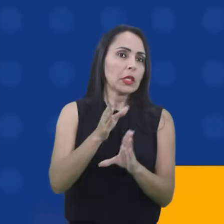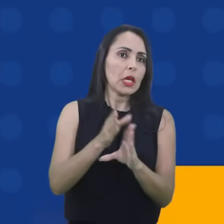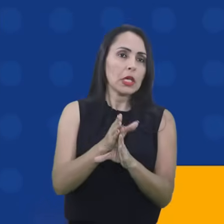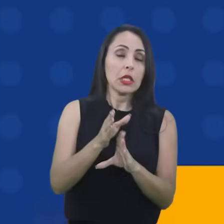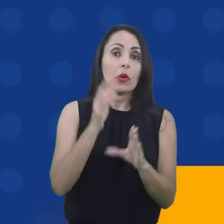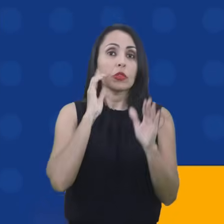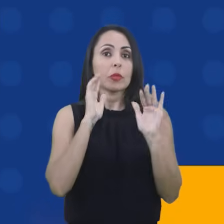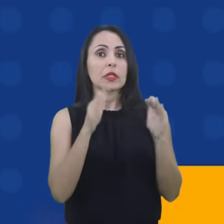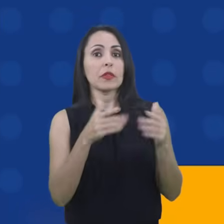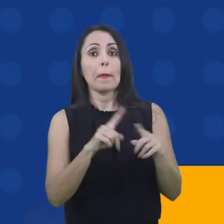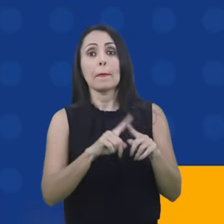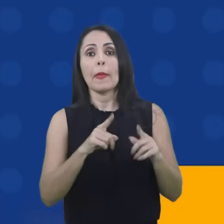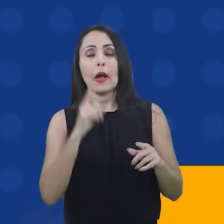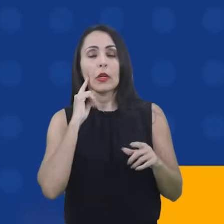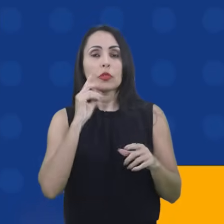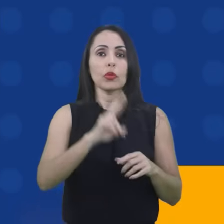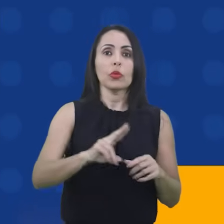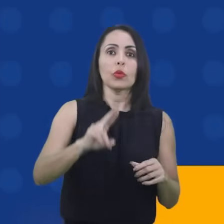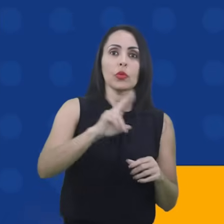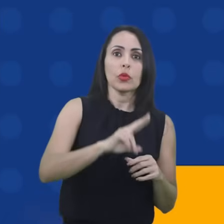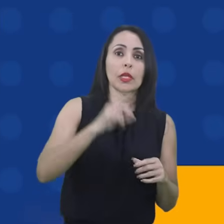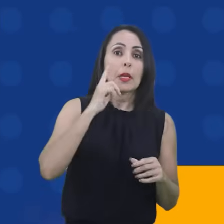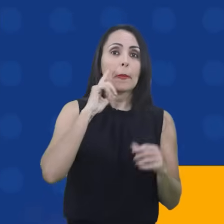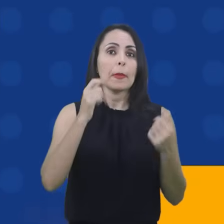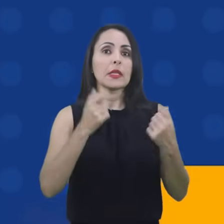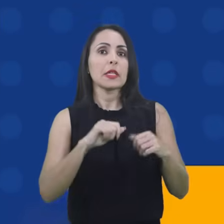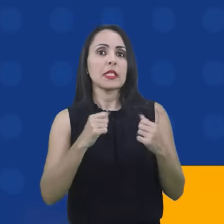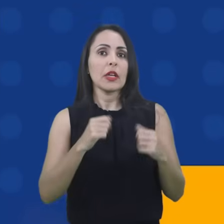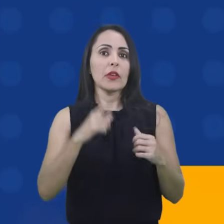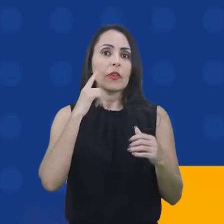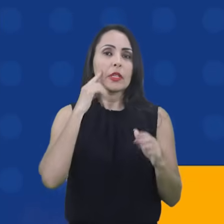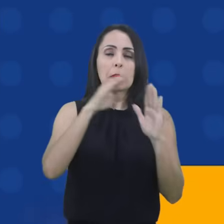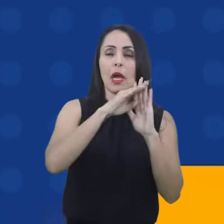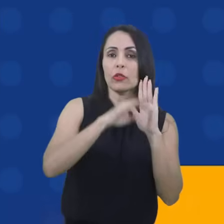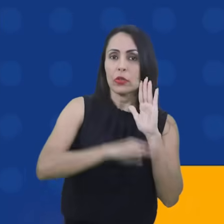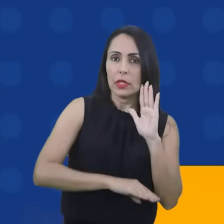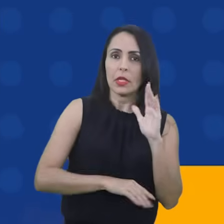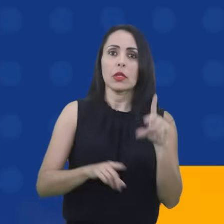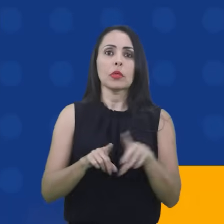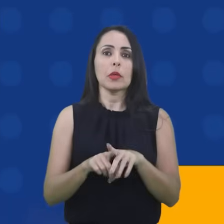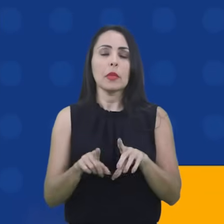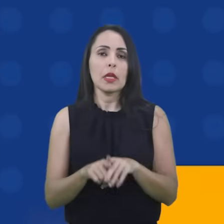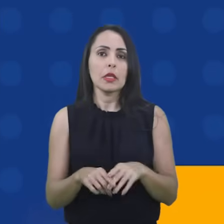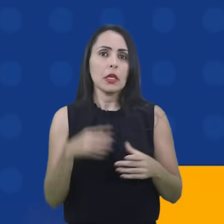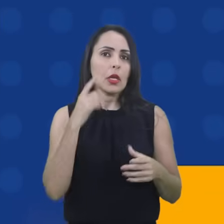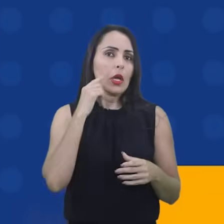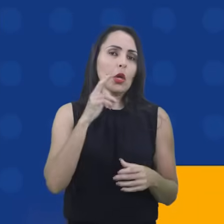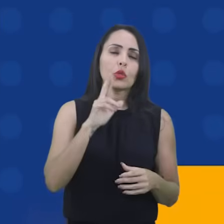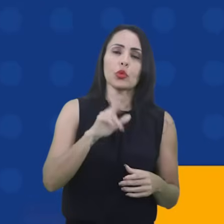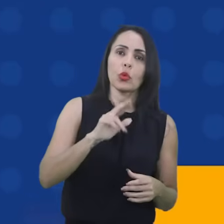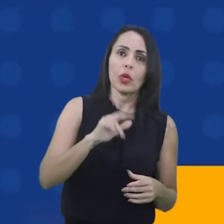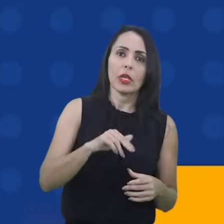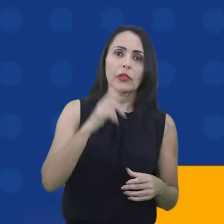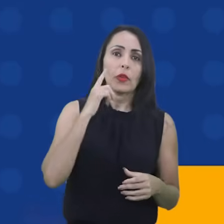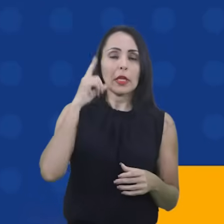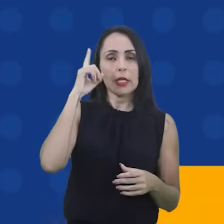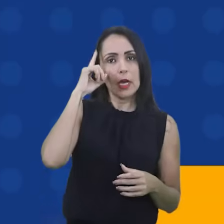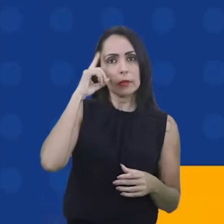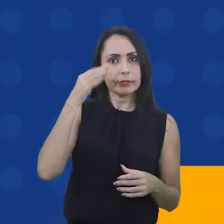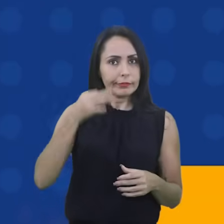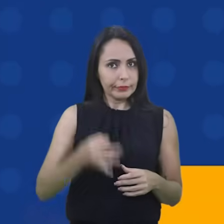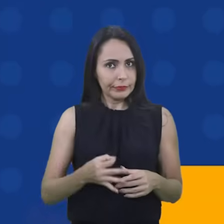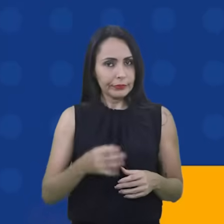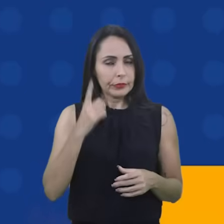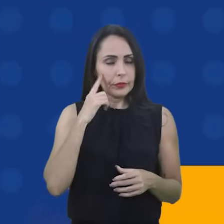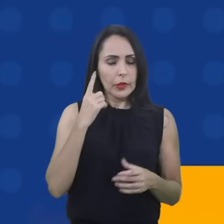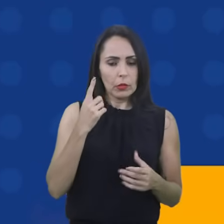porém, o uso, né, ele deve ser feito em baixa concentração, né, e nunca de forma diária, certo?